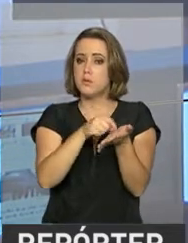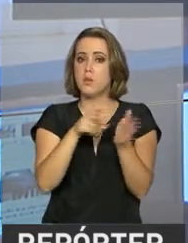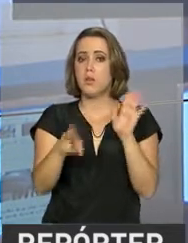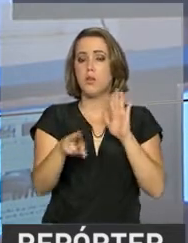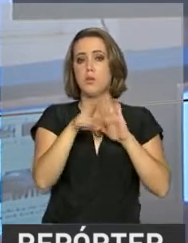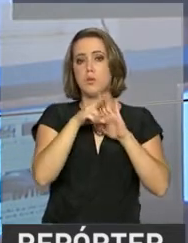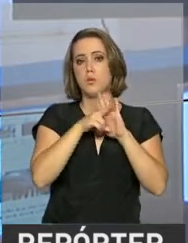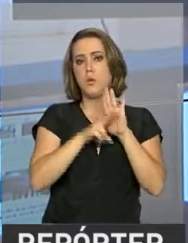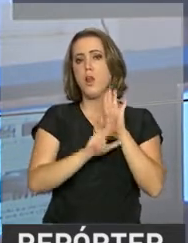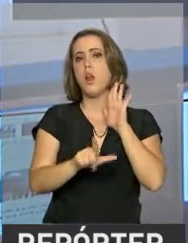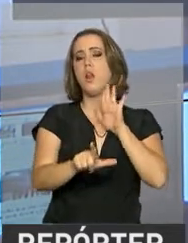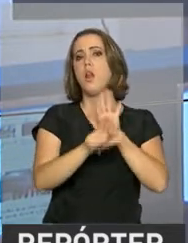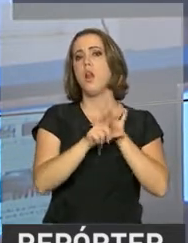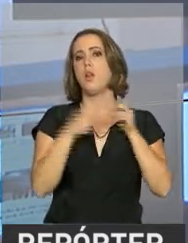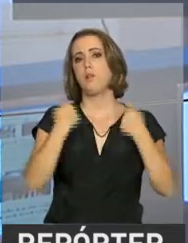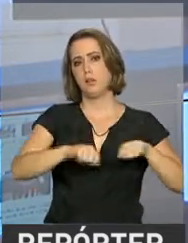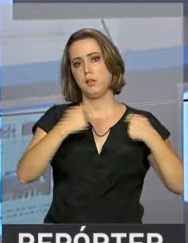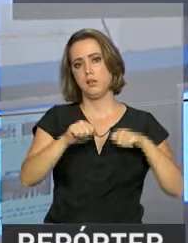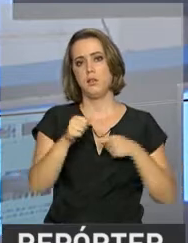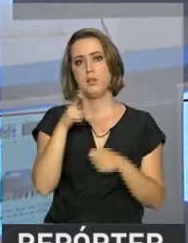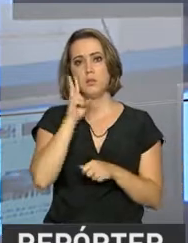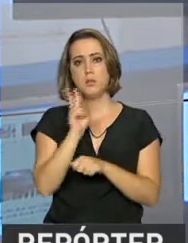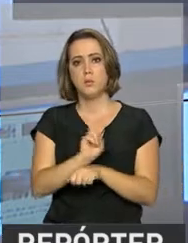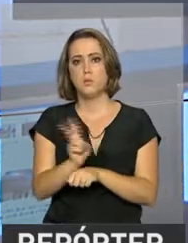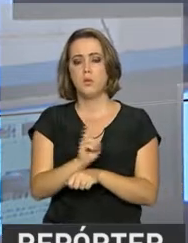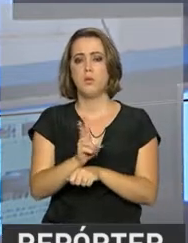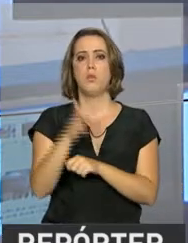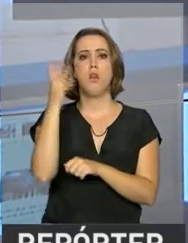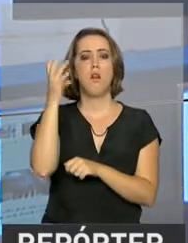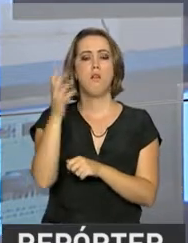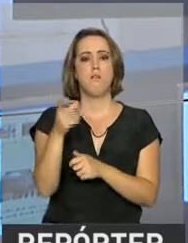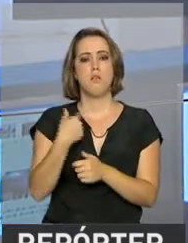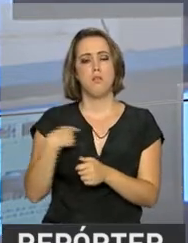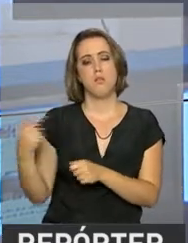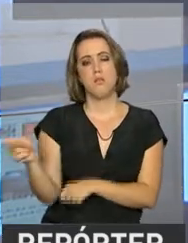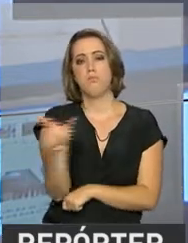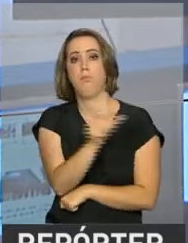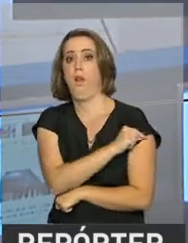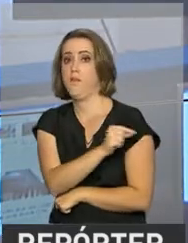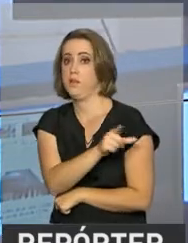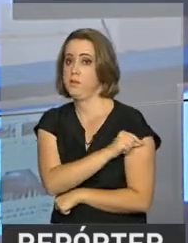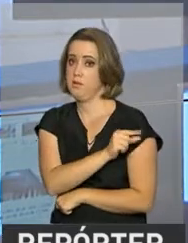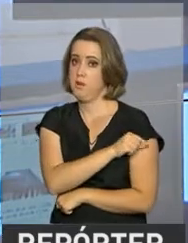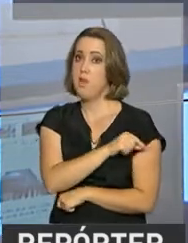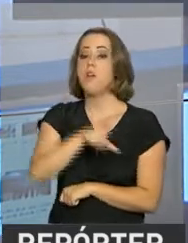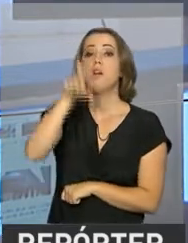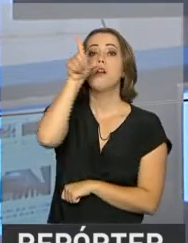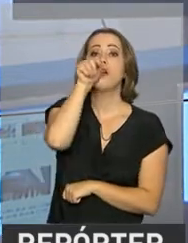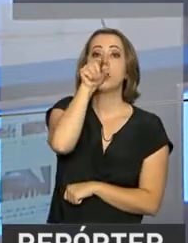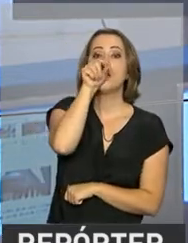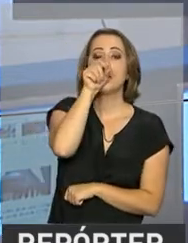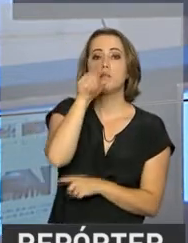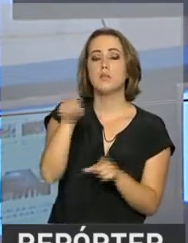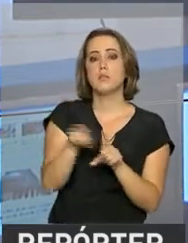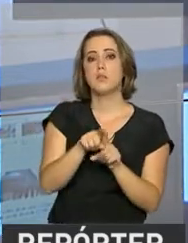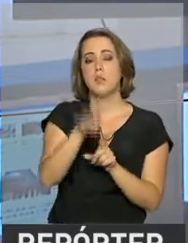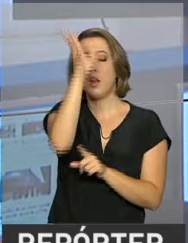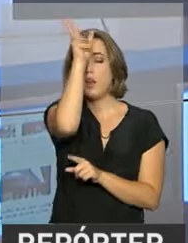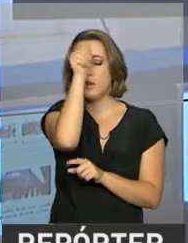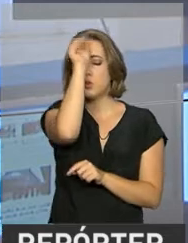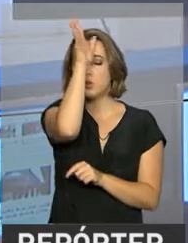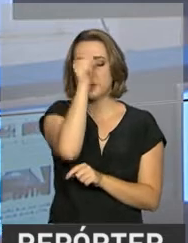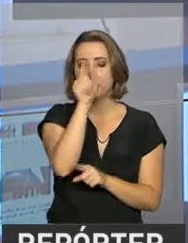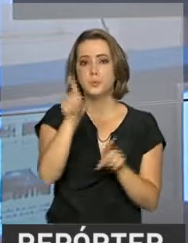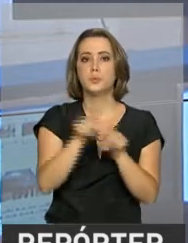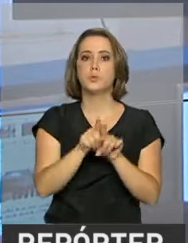que determina reforço em vigilância e adoção de vacinas em granjas considerados locais de maior risco de proliferação